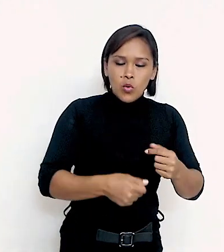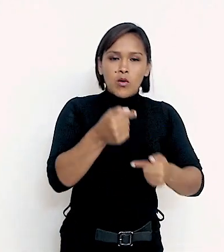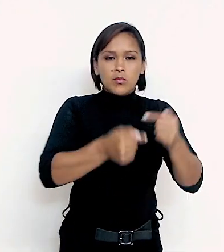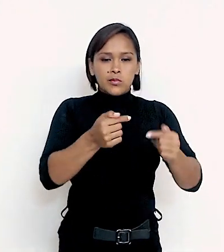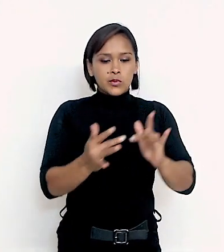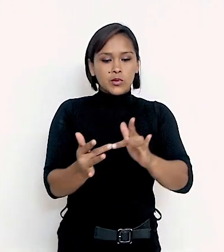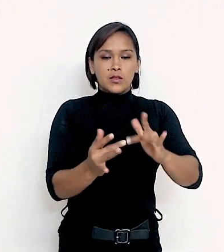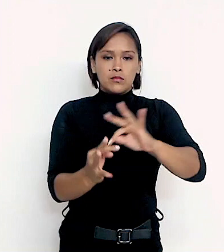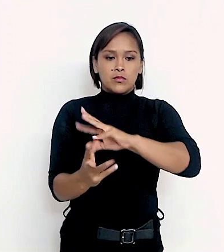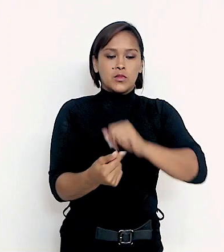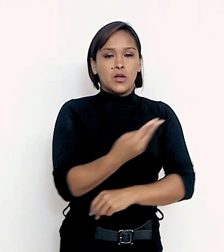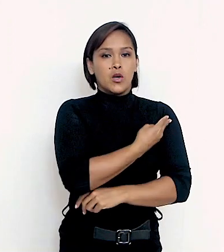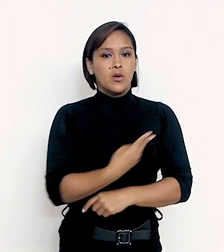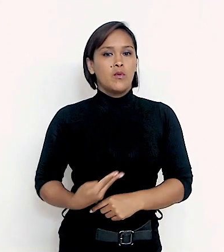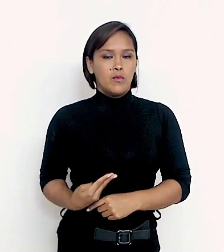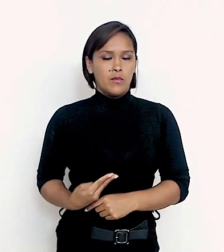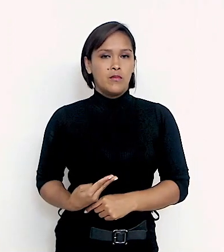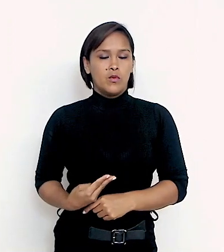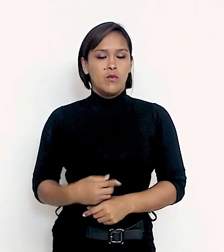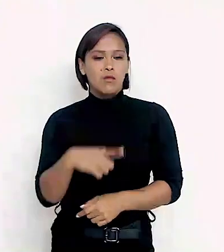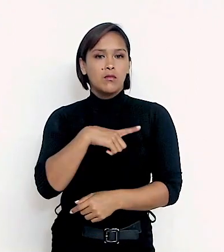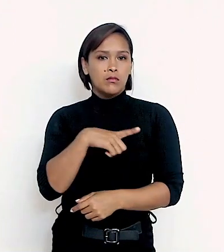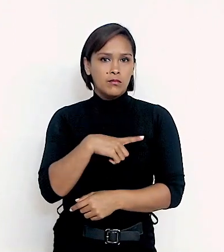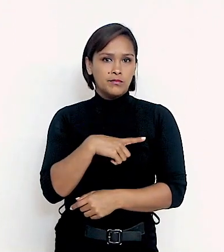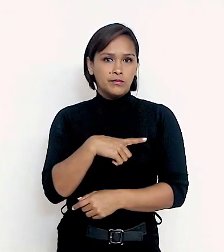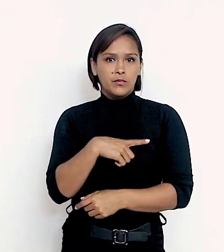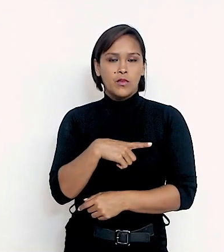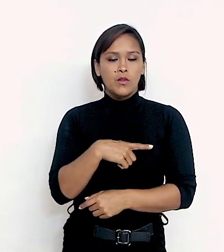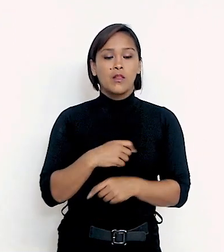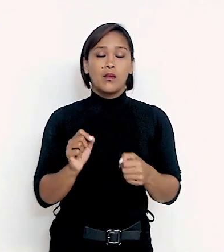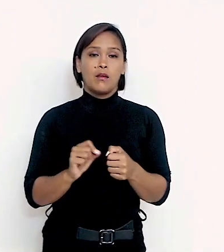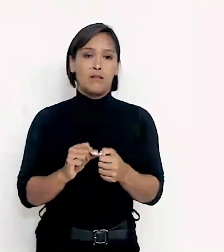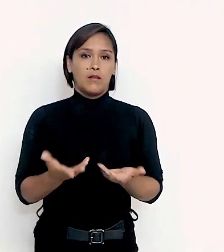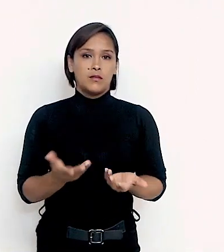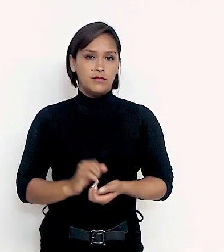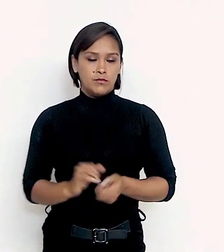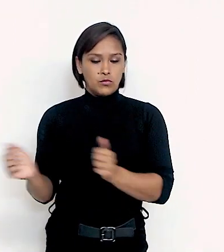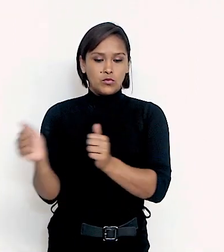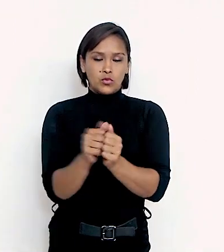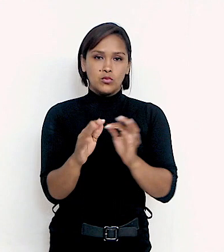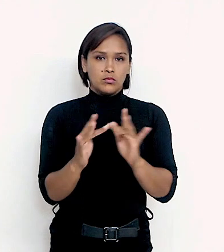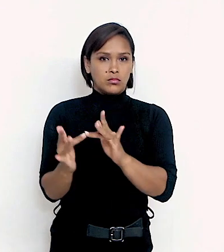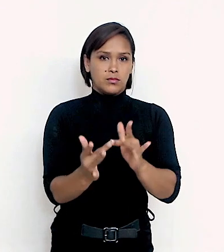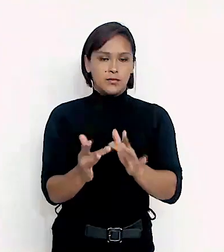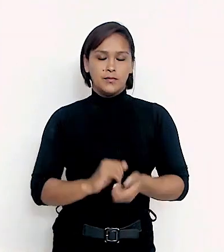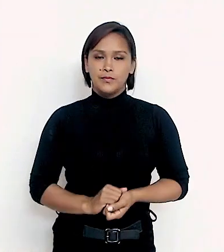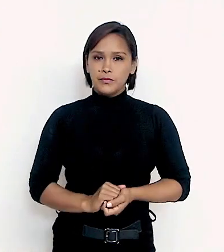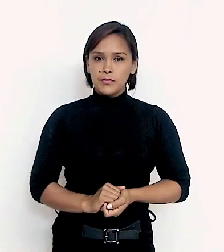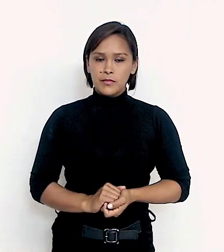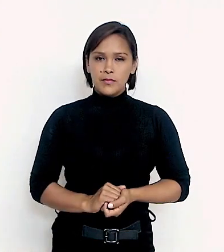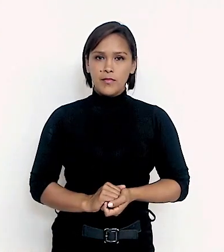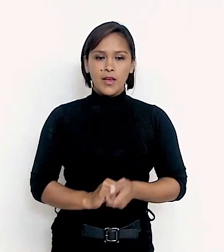pia o governo ou tem implementa o nós